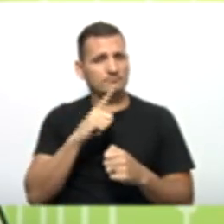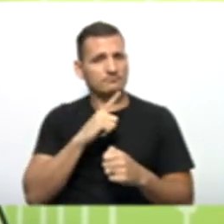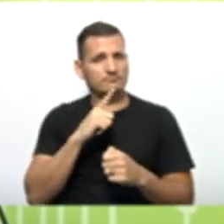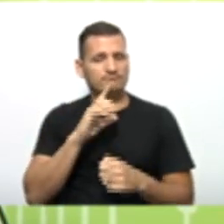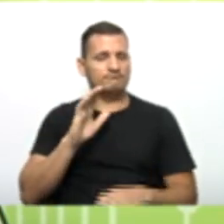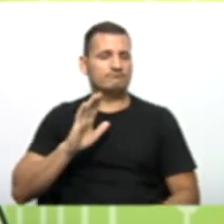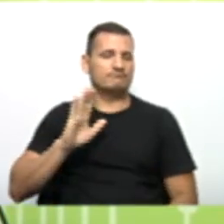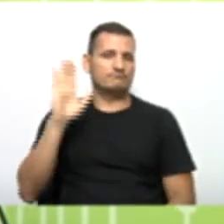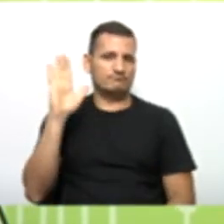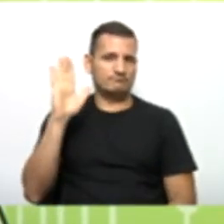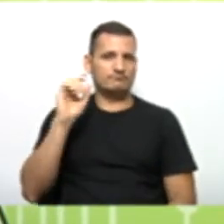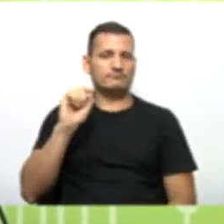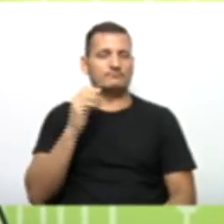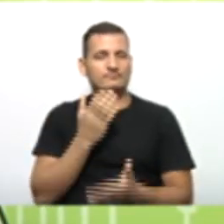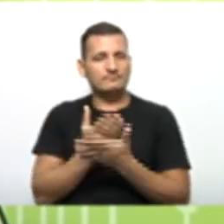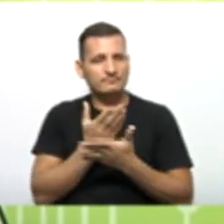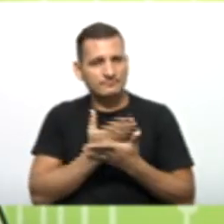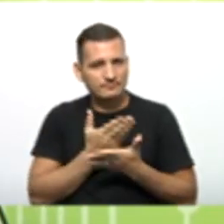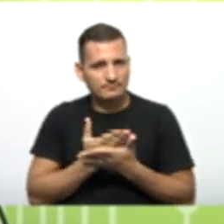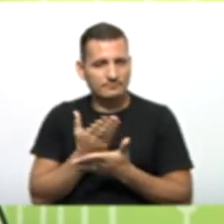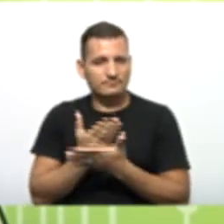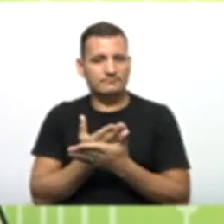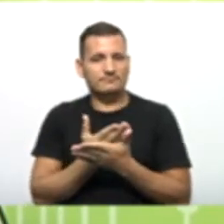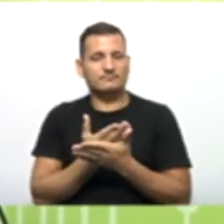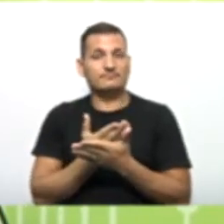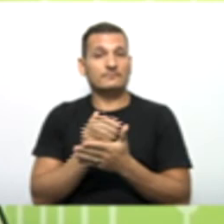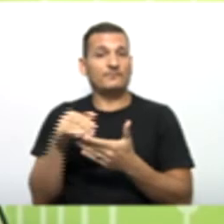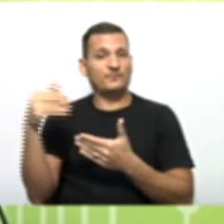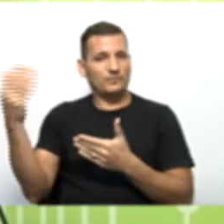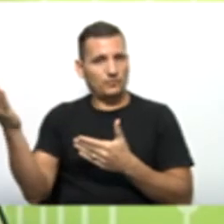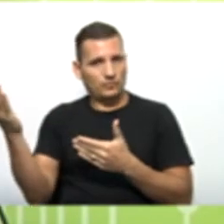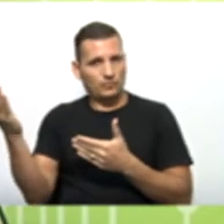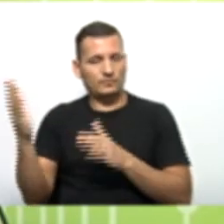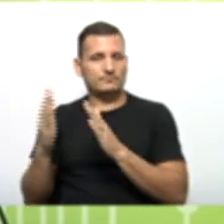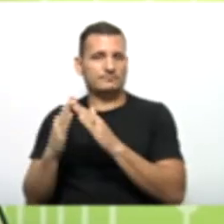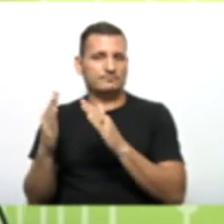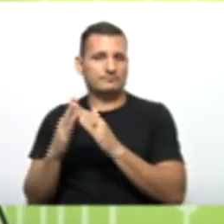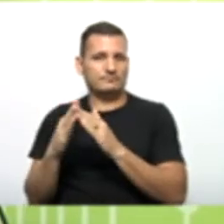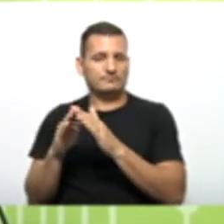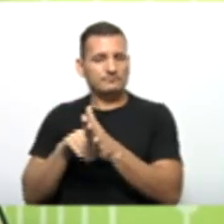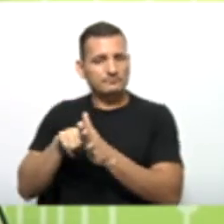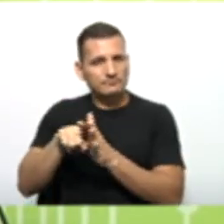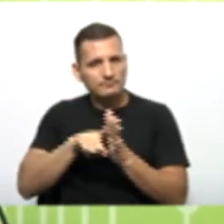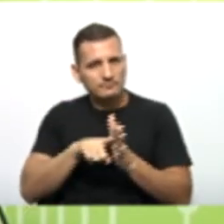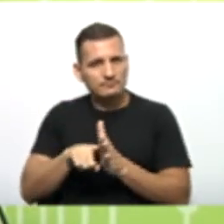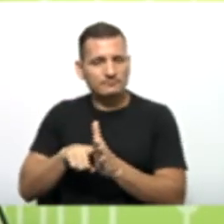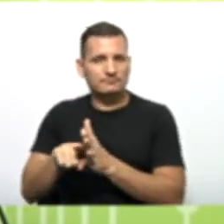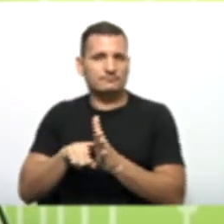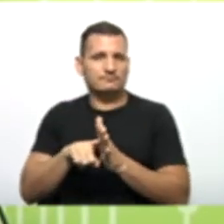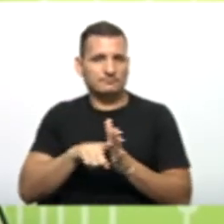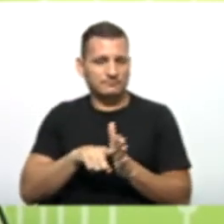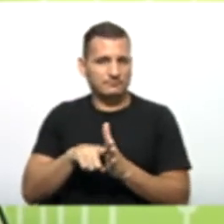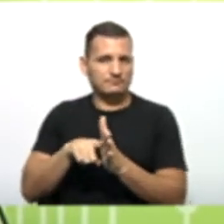de estudar extraclasse de pesquisar fora da aula durante